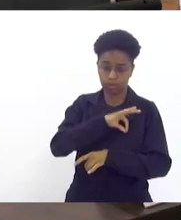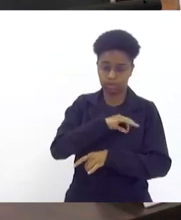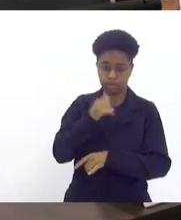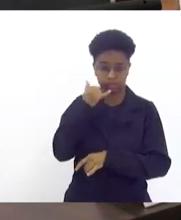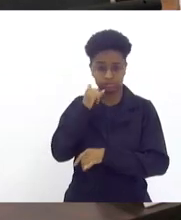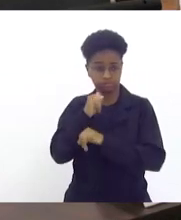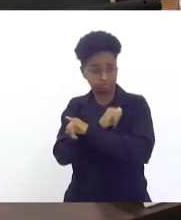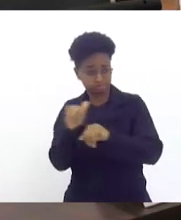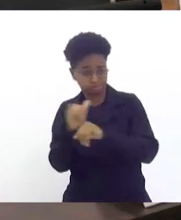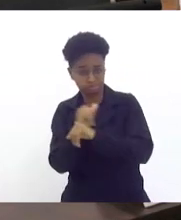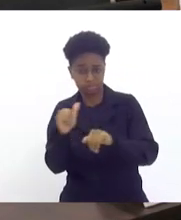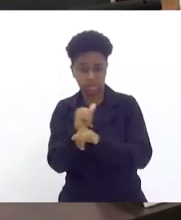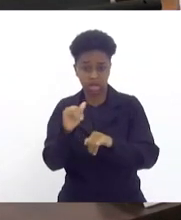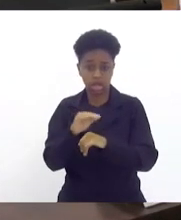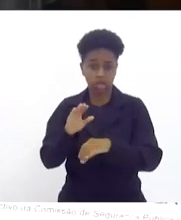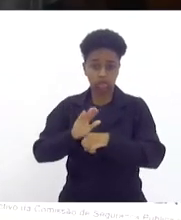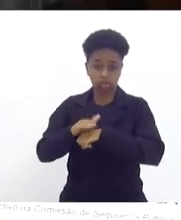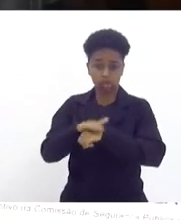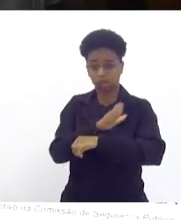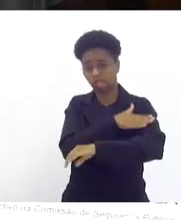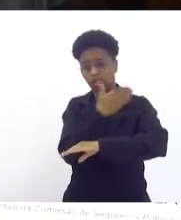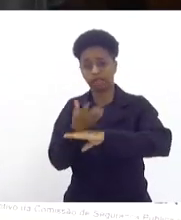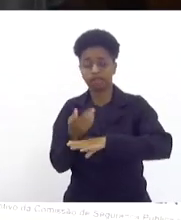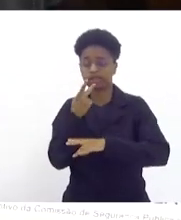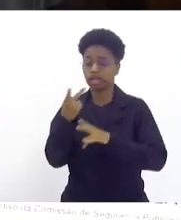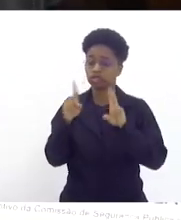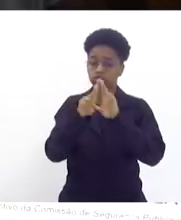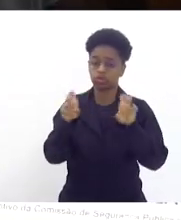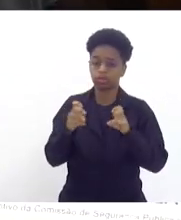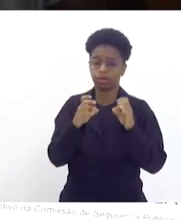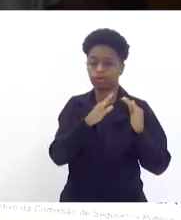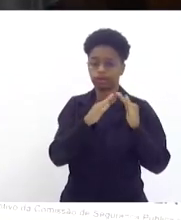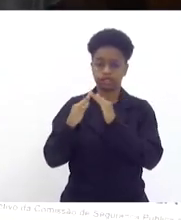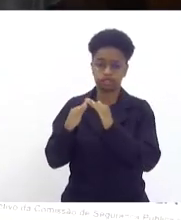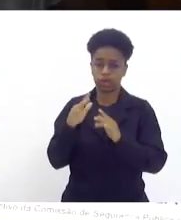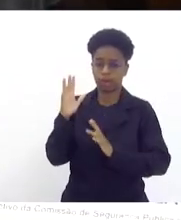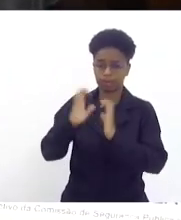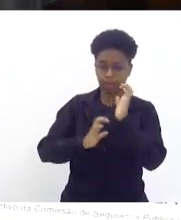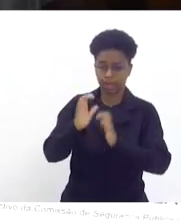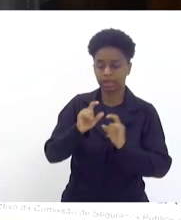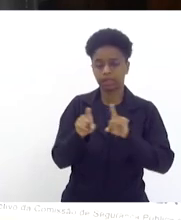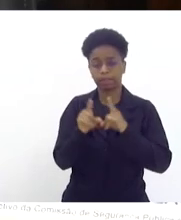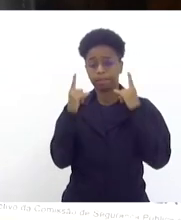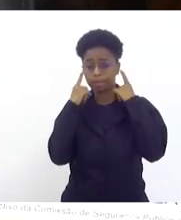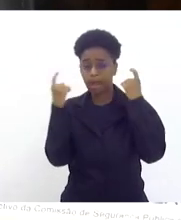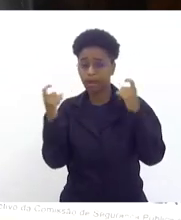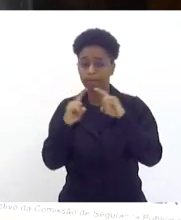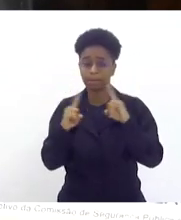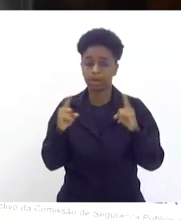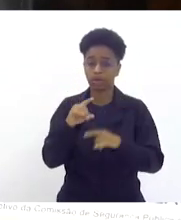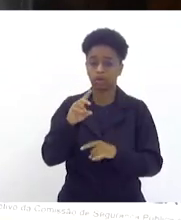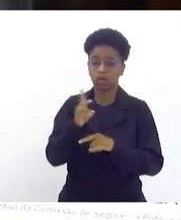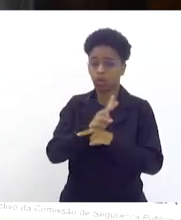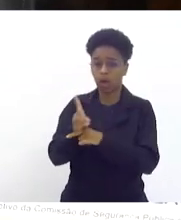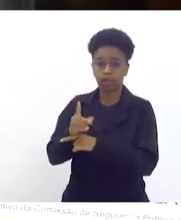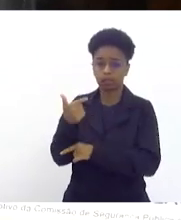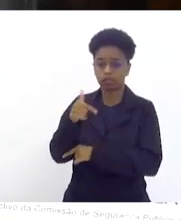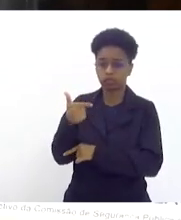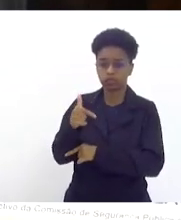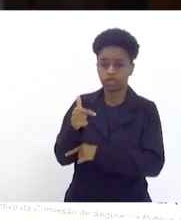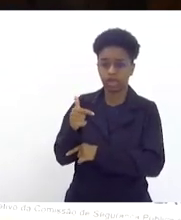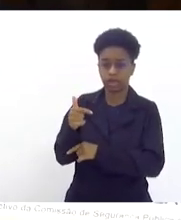a noite inteira para falar de briga de vizinho para falar de barulho e a guarda municipal não tem um desse milímetro então